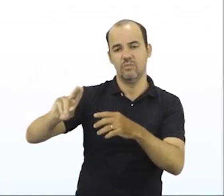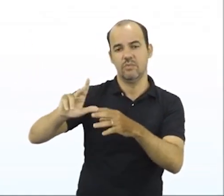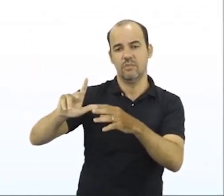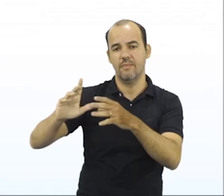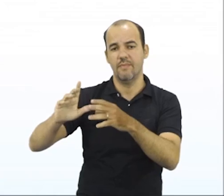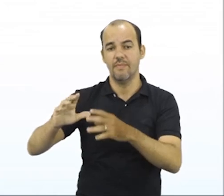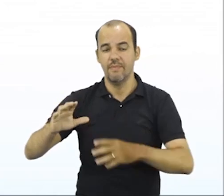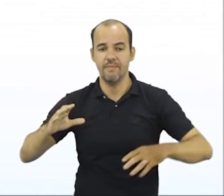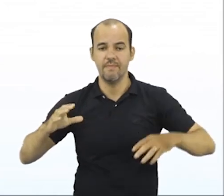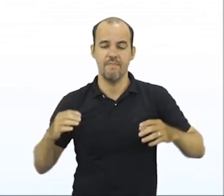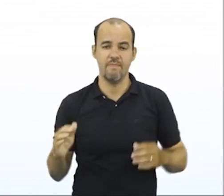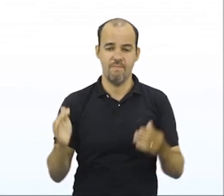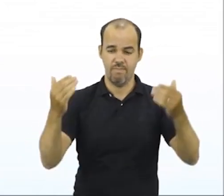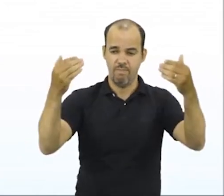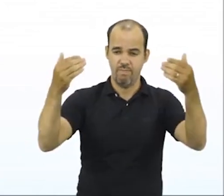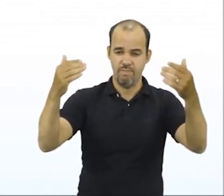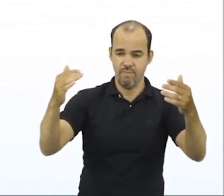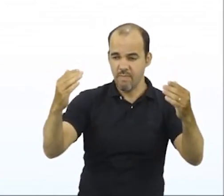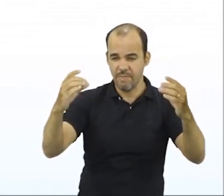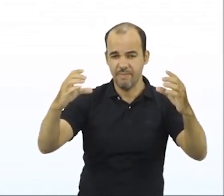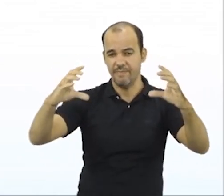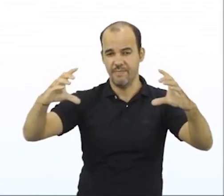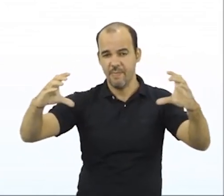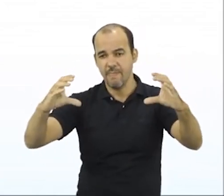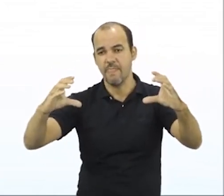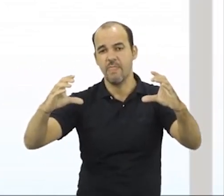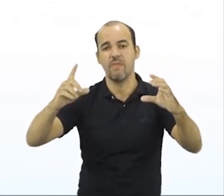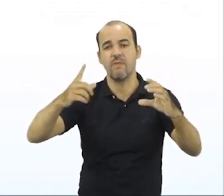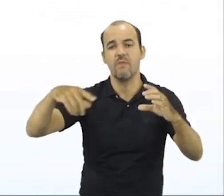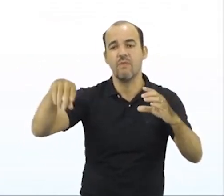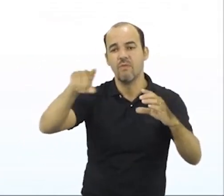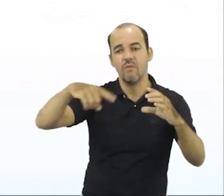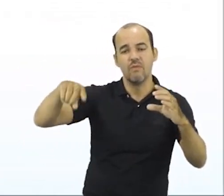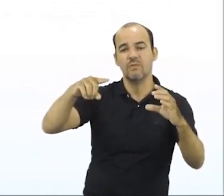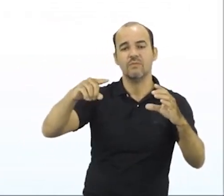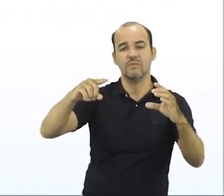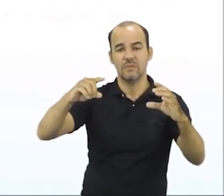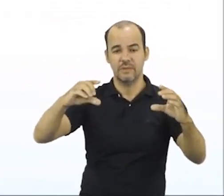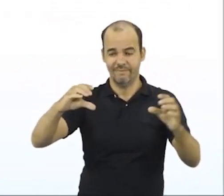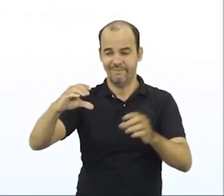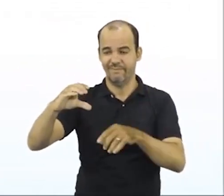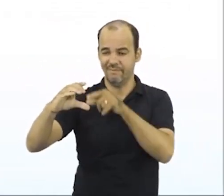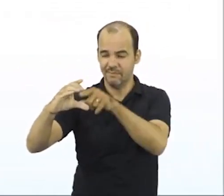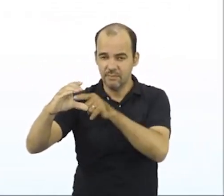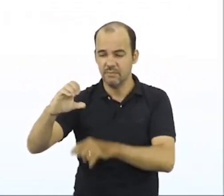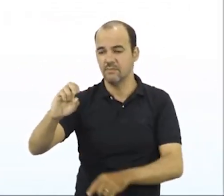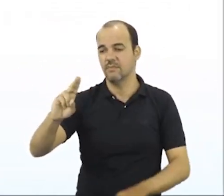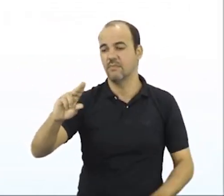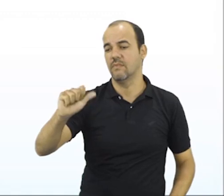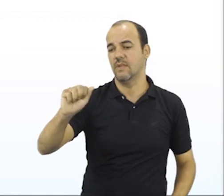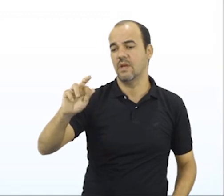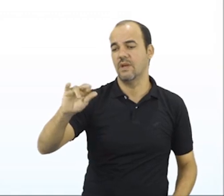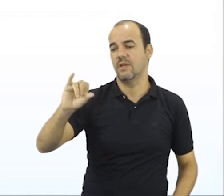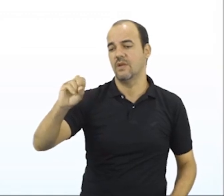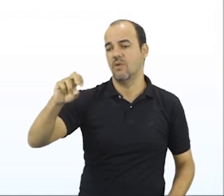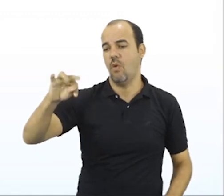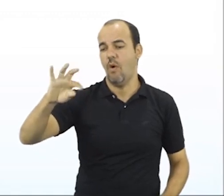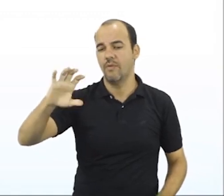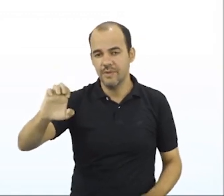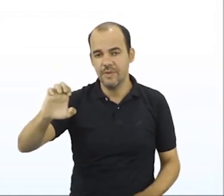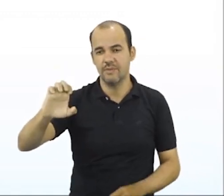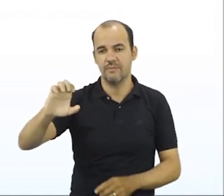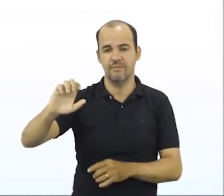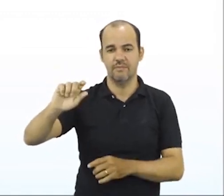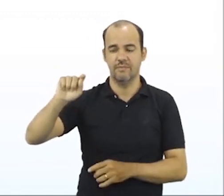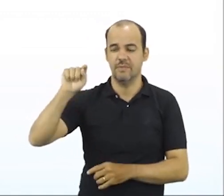partir daqui, admitindo que você está trabalhando com uma célula eucarionte, eu preciso que vocês